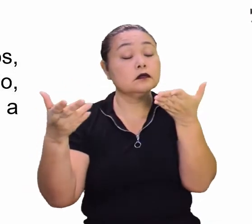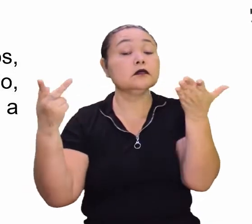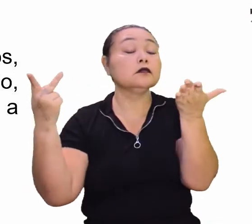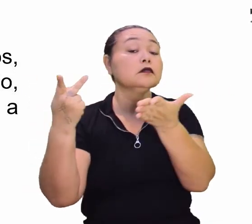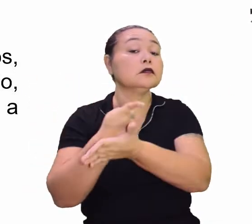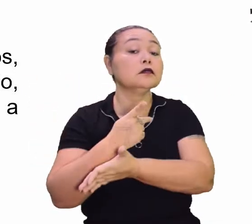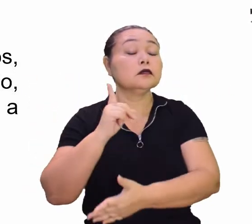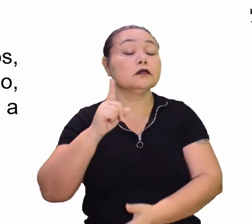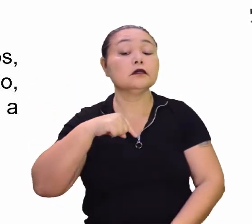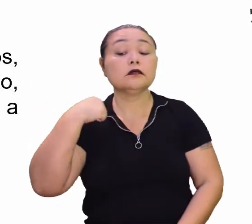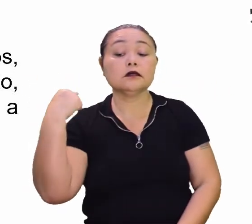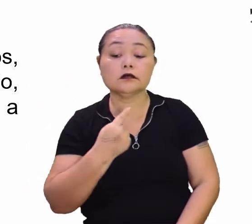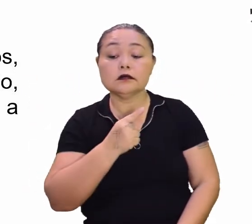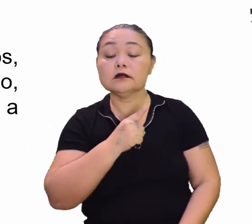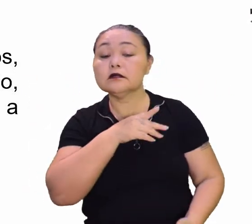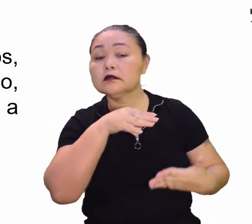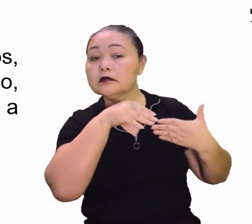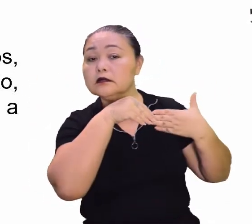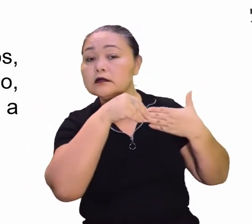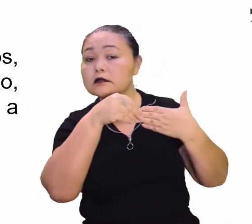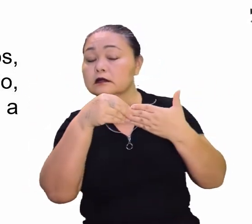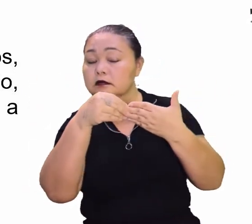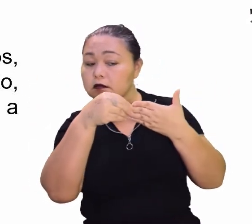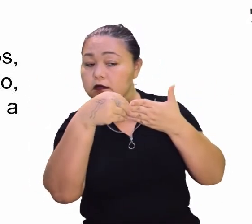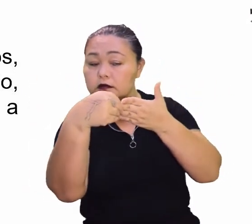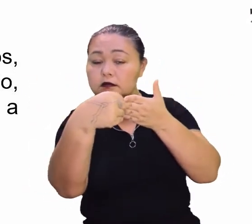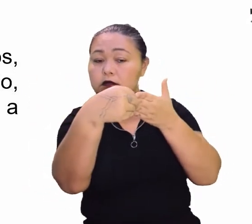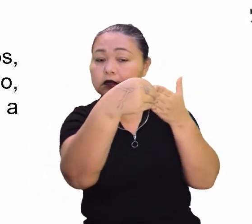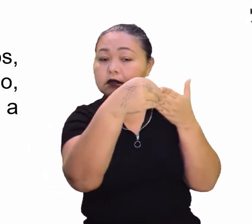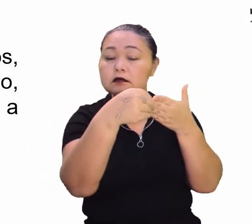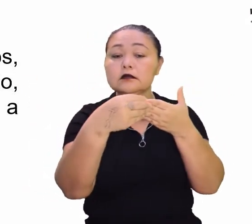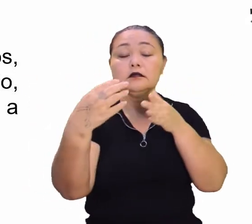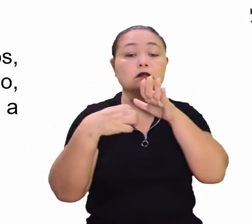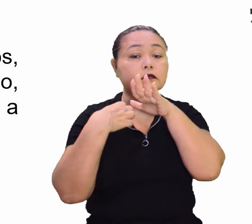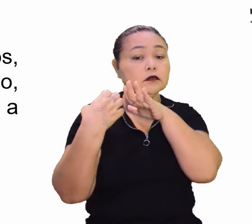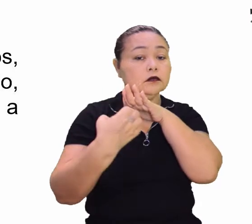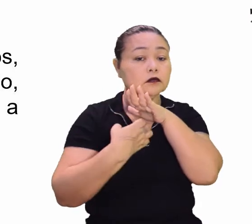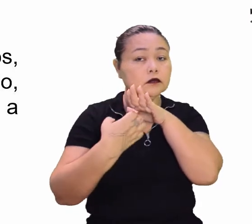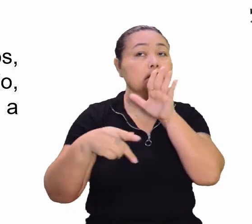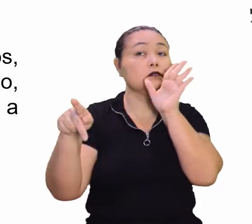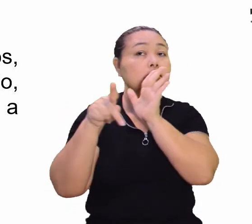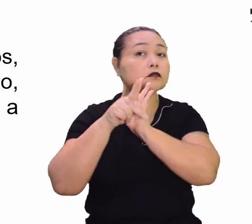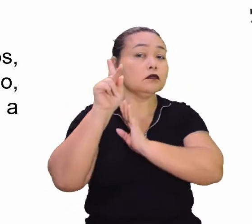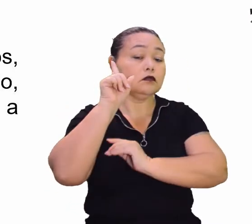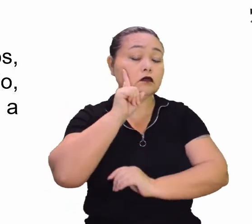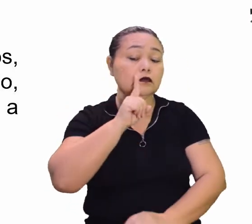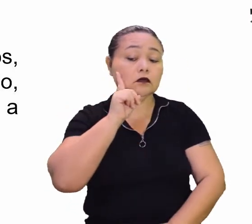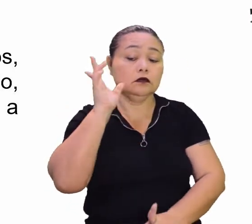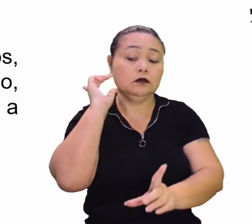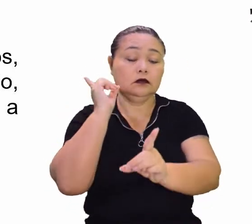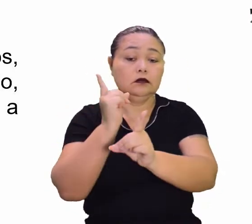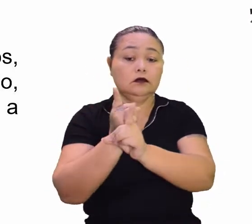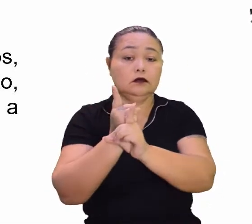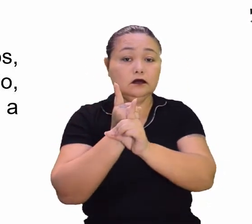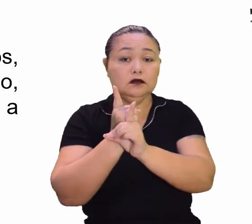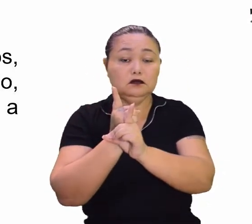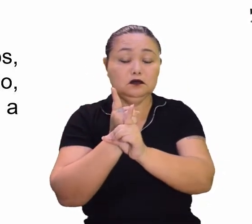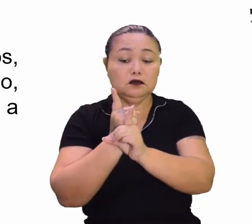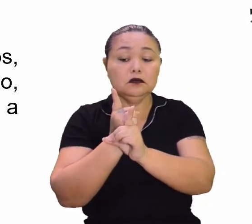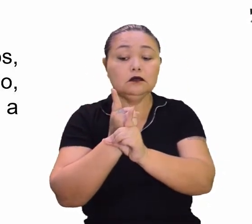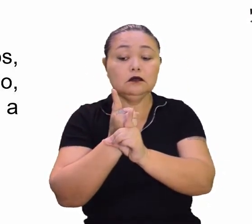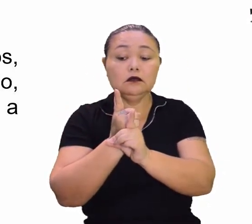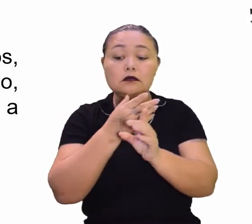acontece? Novos direcionamentos foram traçados dentro da indústria norte-americana. Então, a gente vai encontrar essa